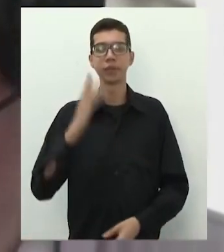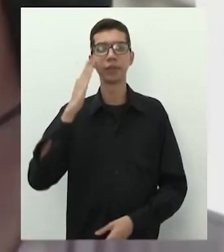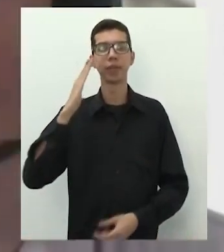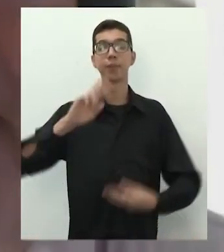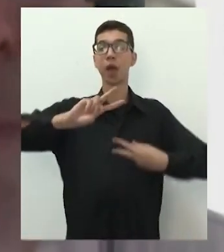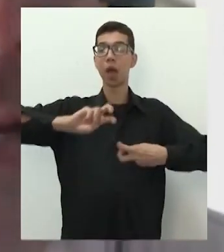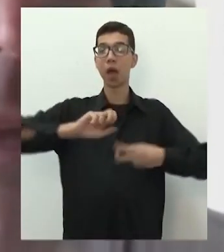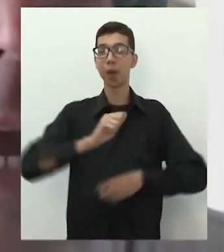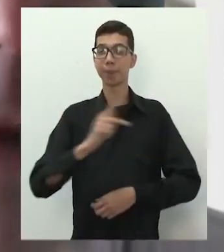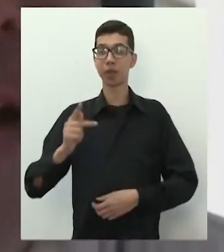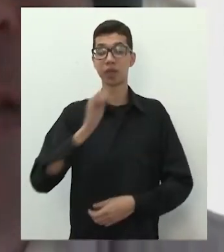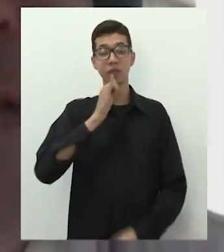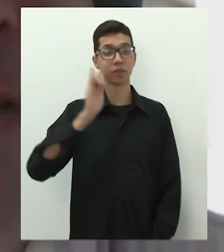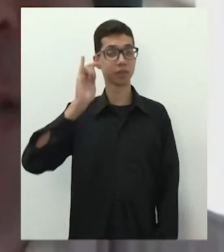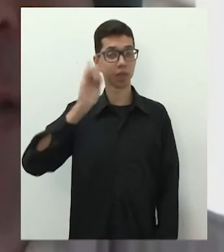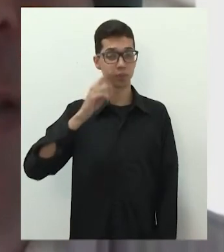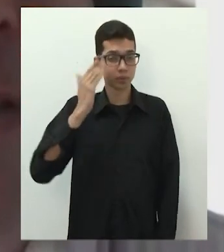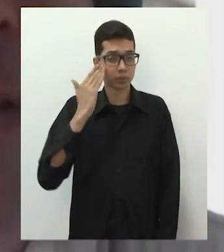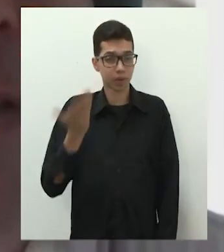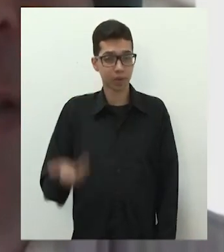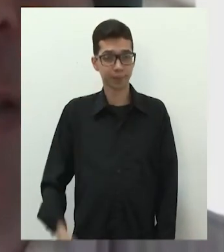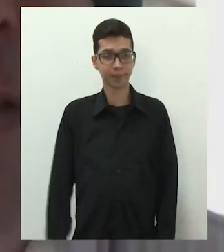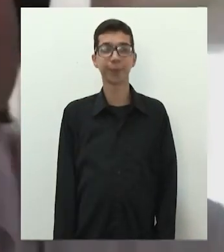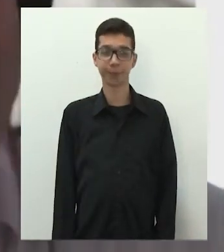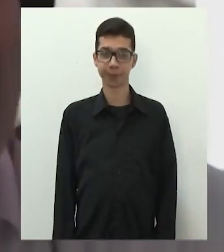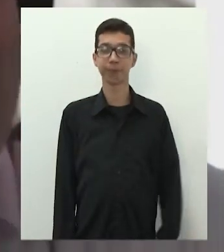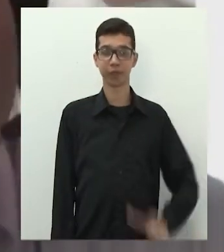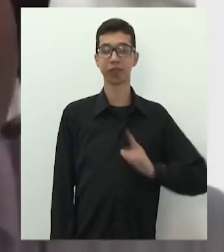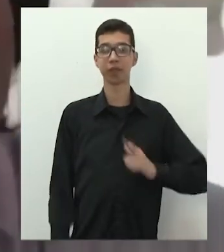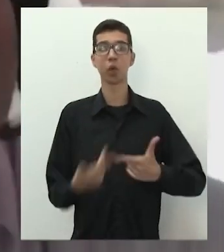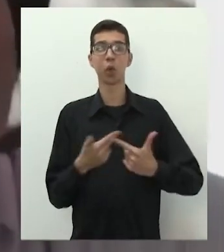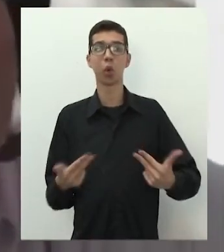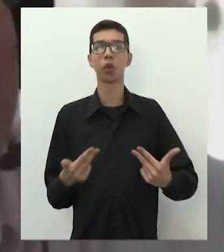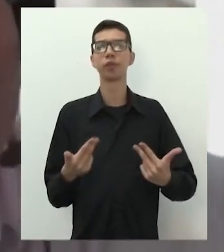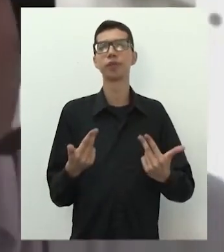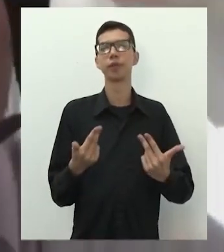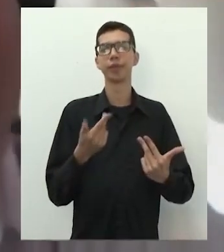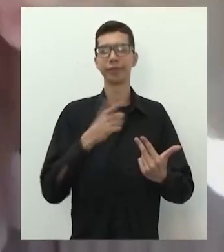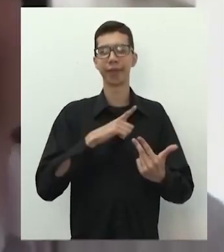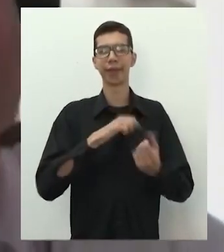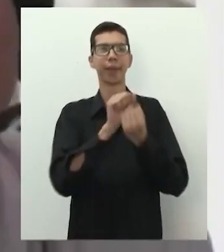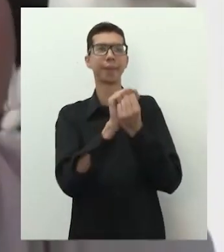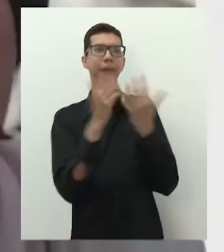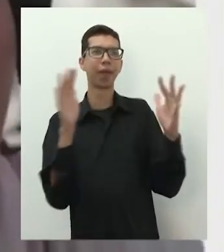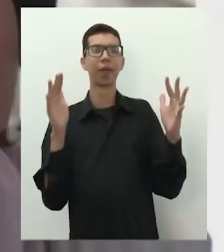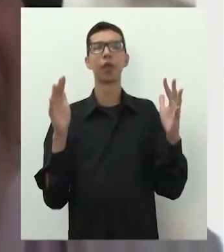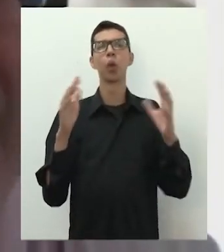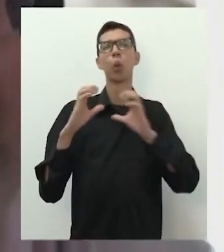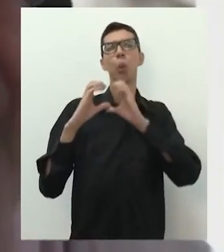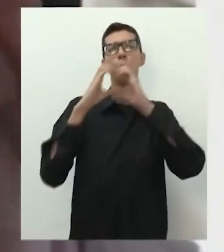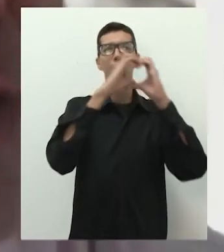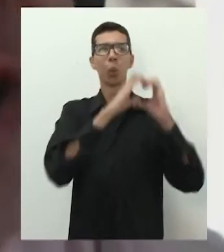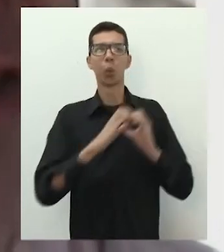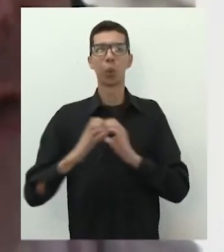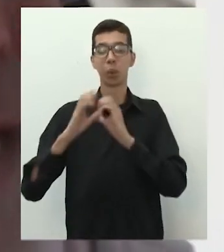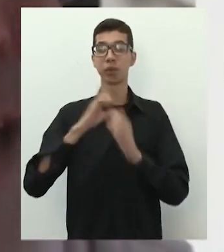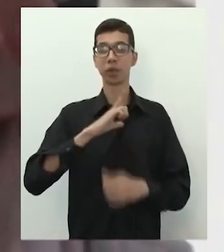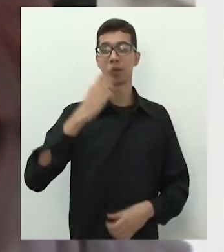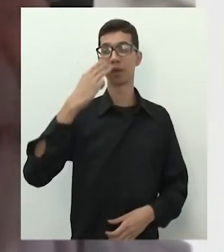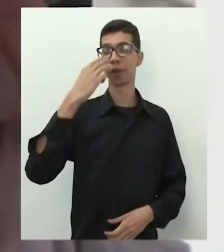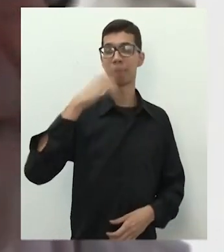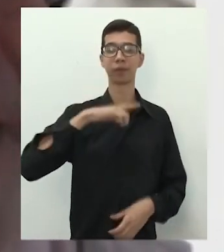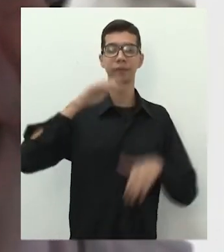voltar mesmo. Ele não vai voltar mesmo. Então, realmente, eu compreendo e concordo com vocês. Eu não acho